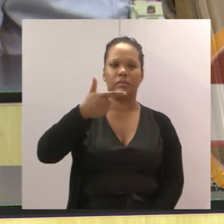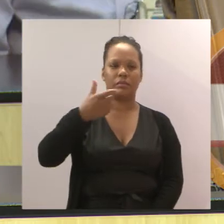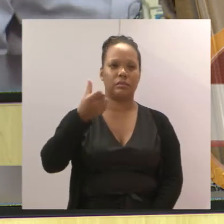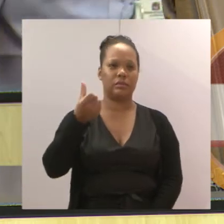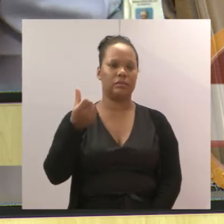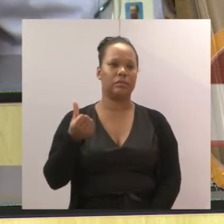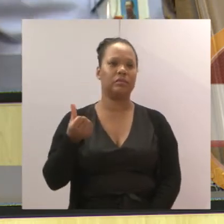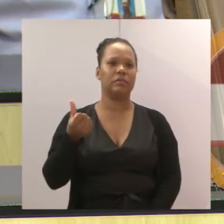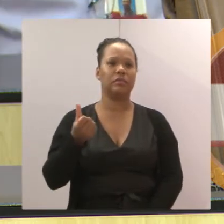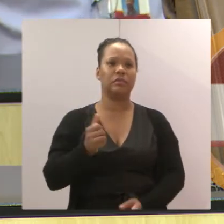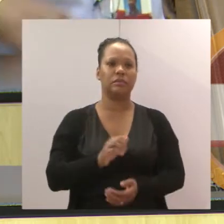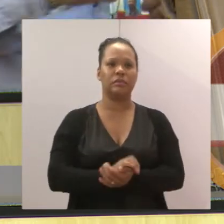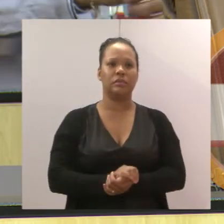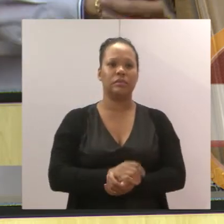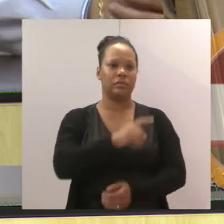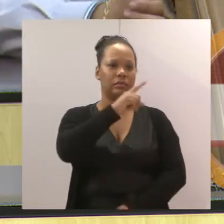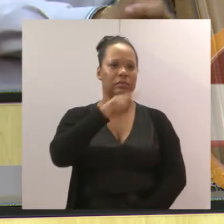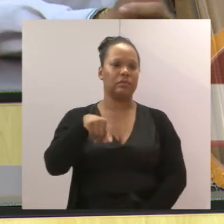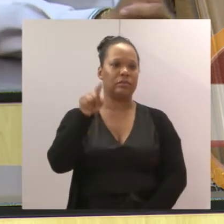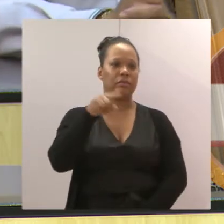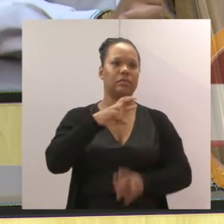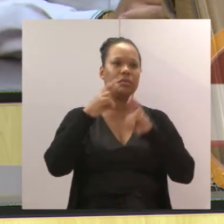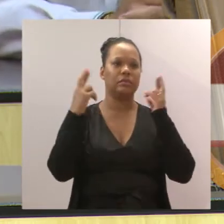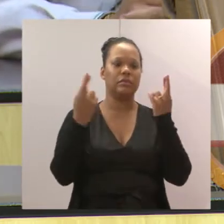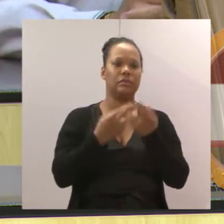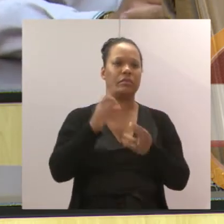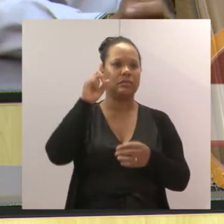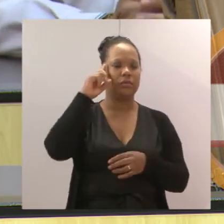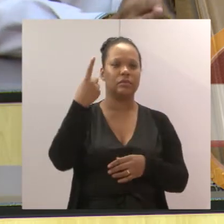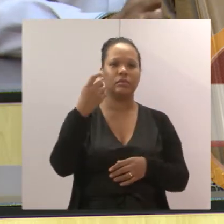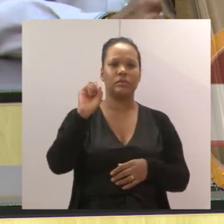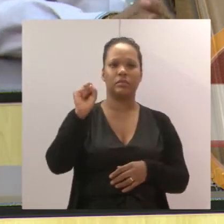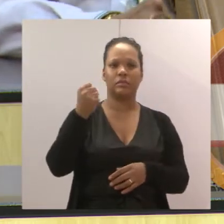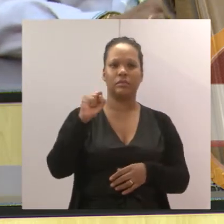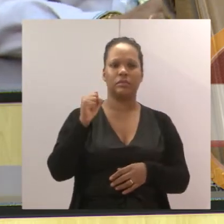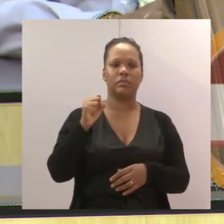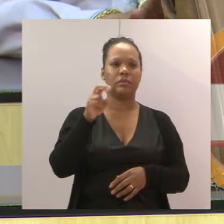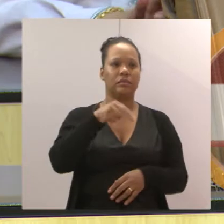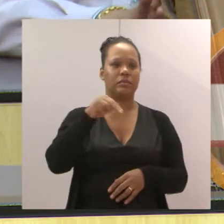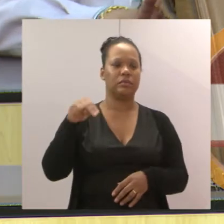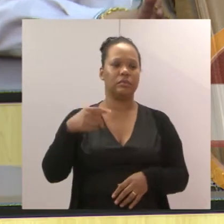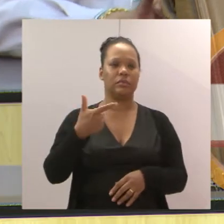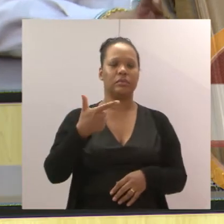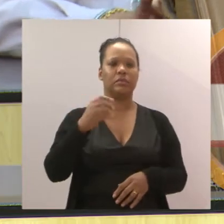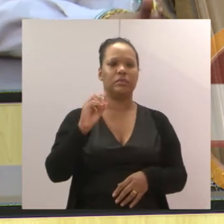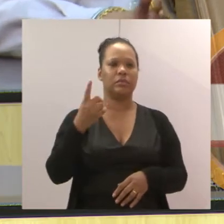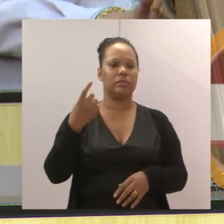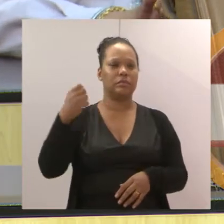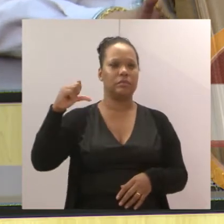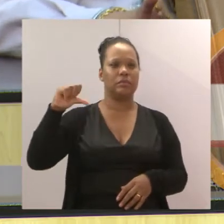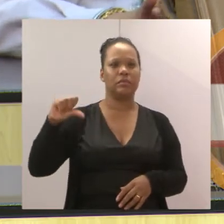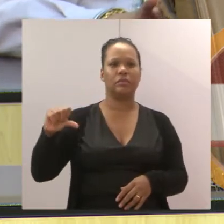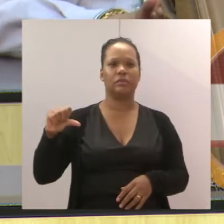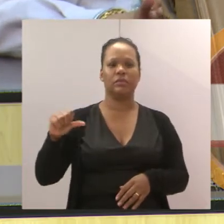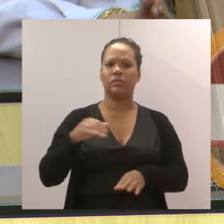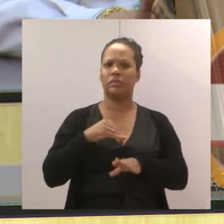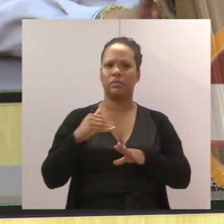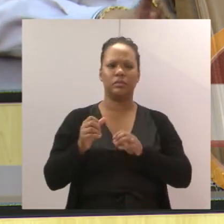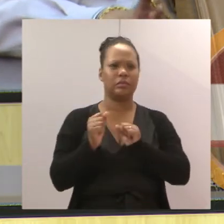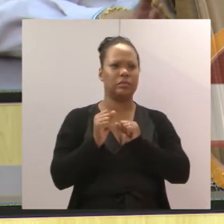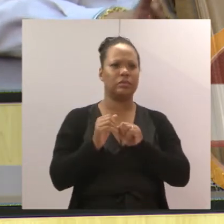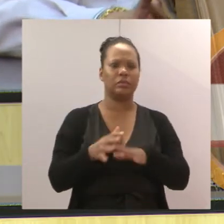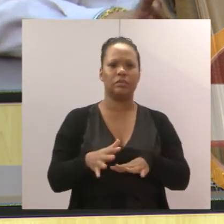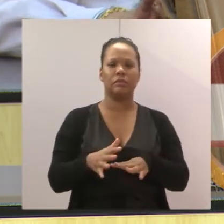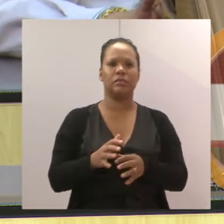10.10.746.43.2019.826.0292, determino a anulação da reunião ocorrida no dia 18 de novembro de 2019, bem como todos os atos subsequentes praticados até o